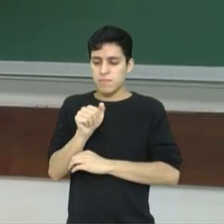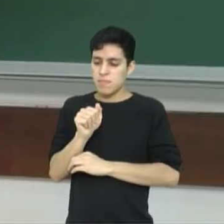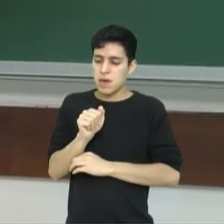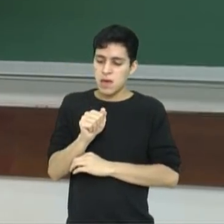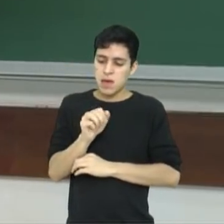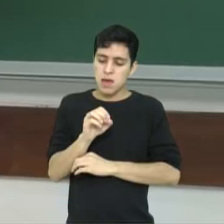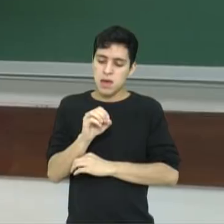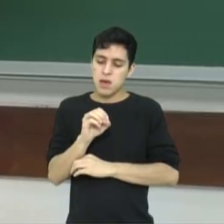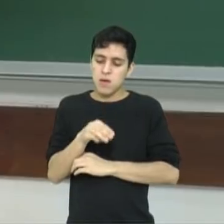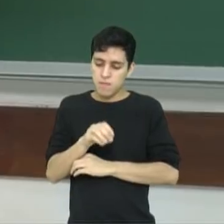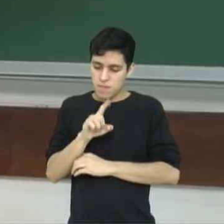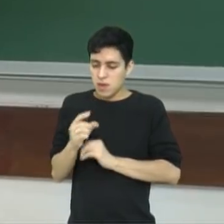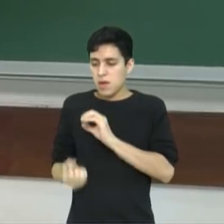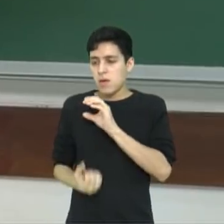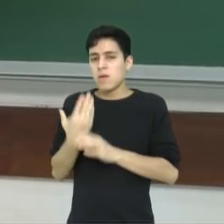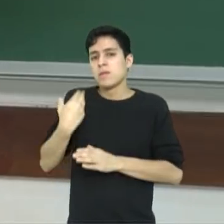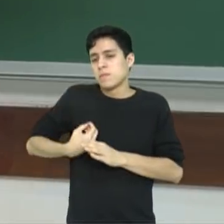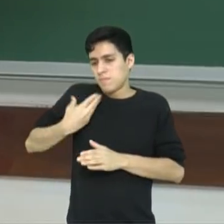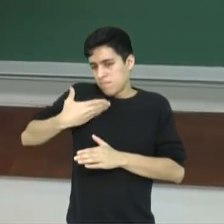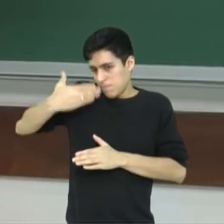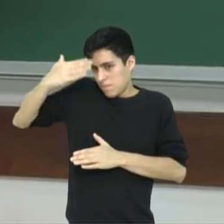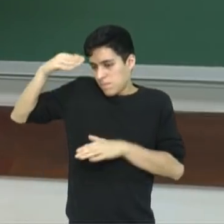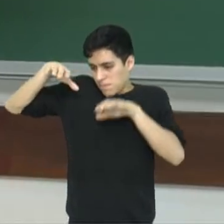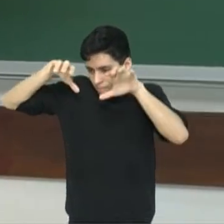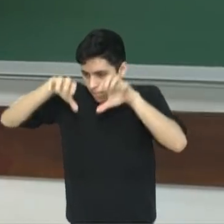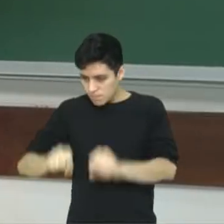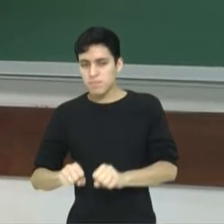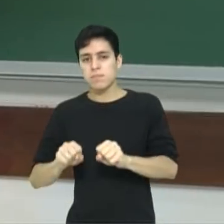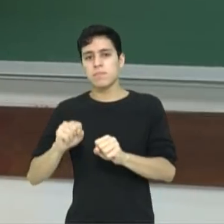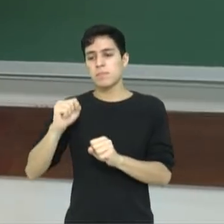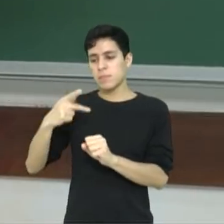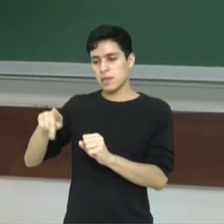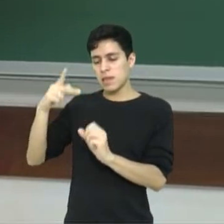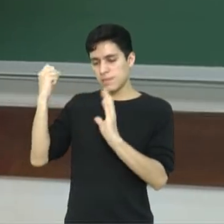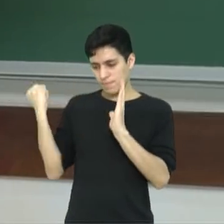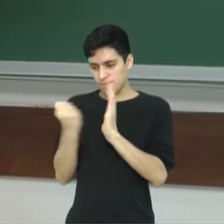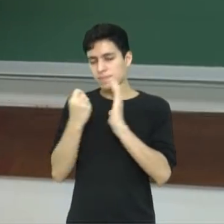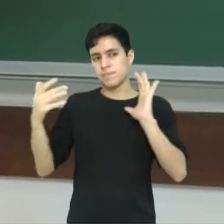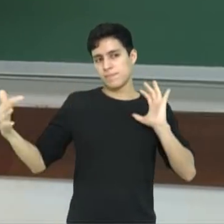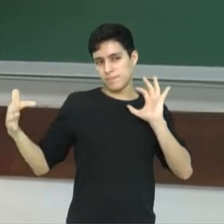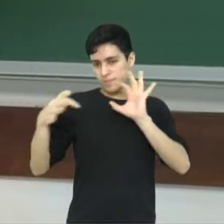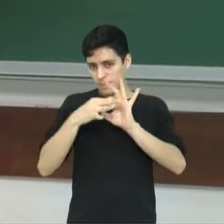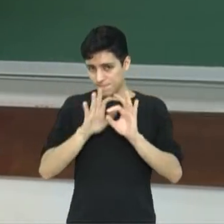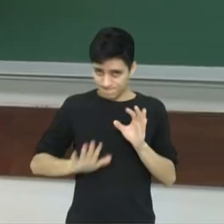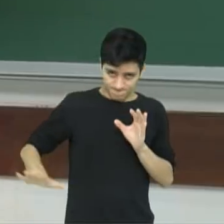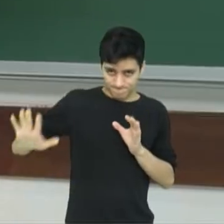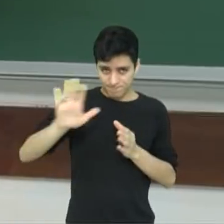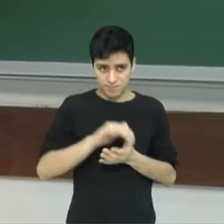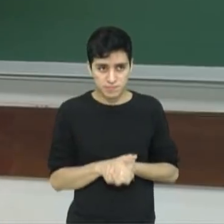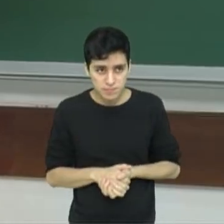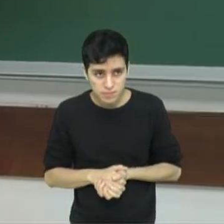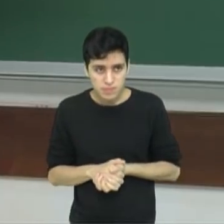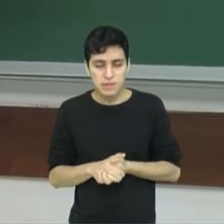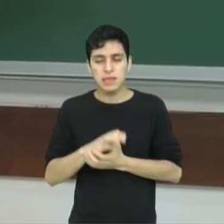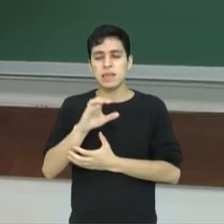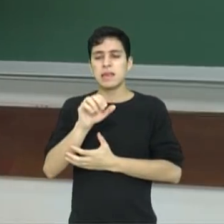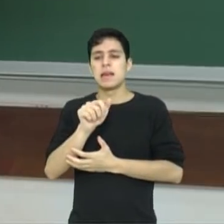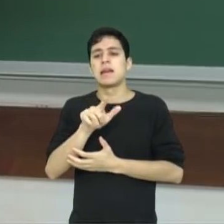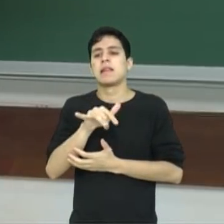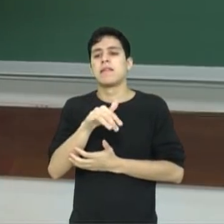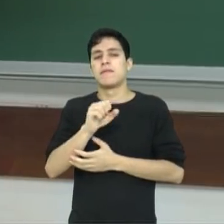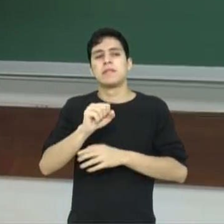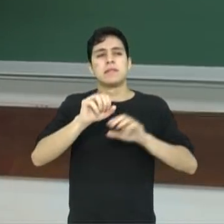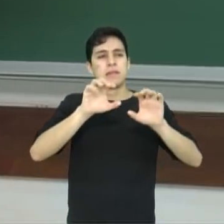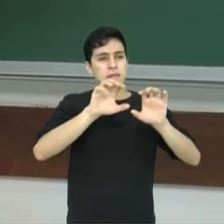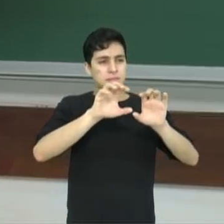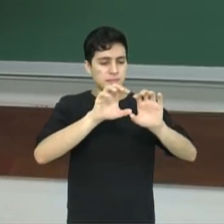661. Agora vamos junto comigo aqui. De acordo com o nosso estudo, o que foi a Hégira? Letra A, foi a mudança de Maomé de